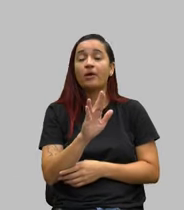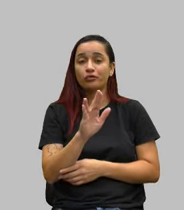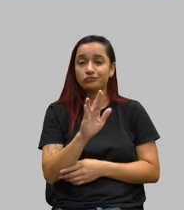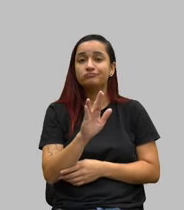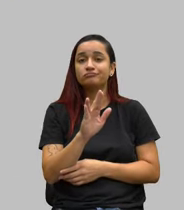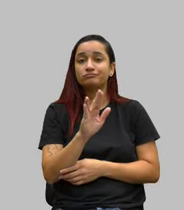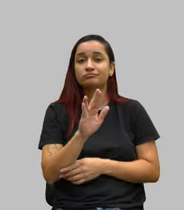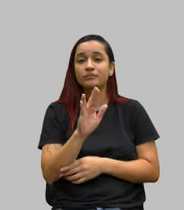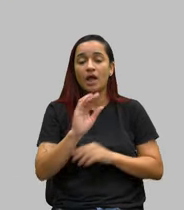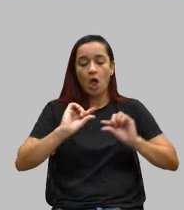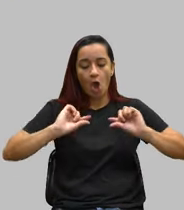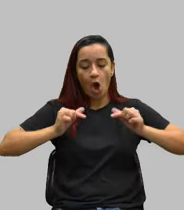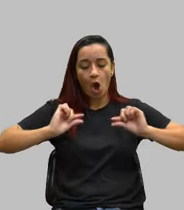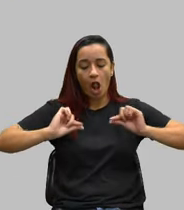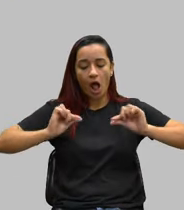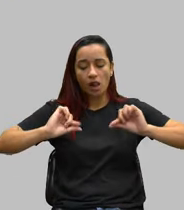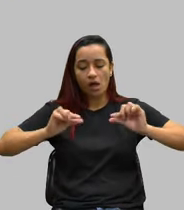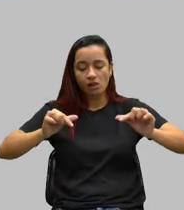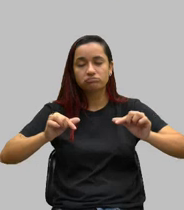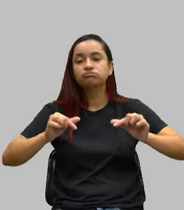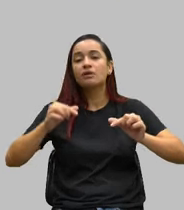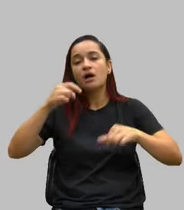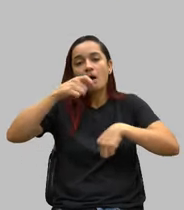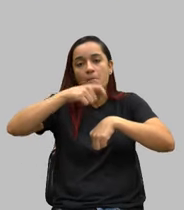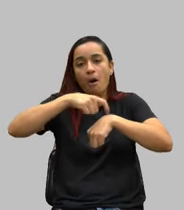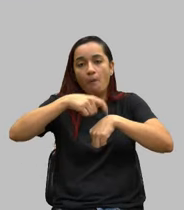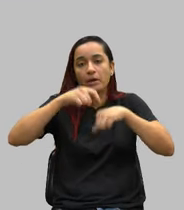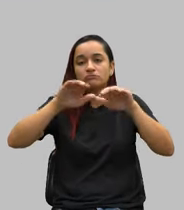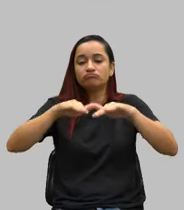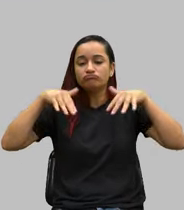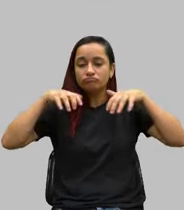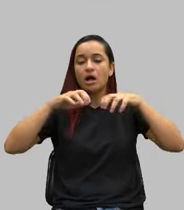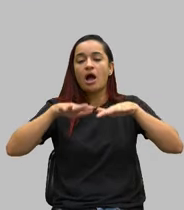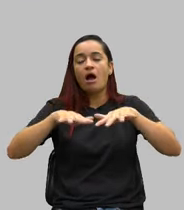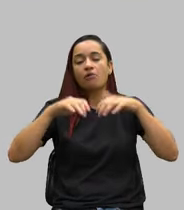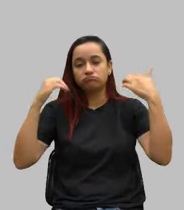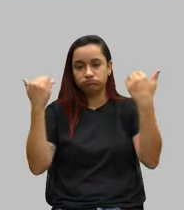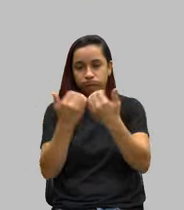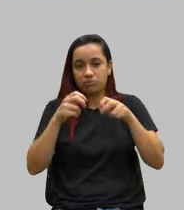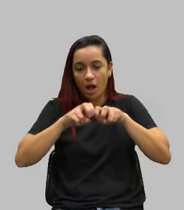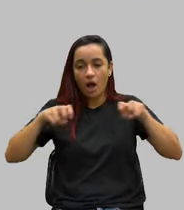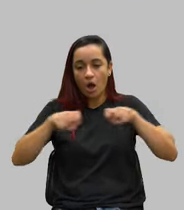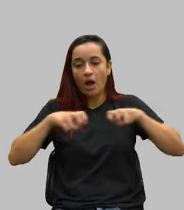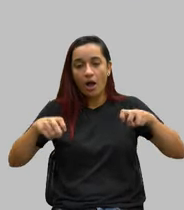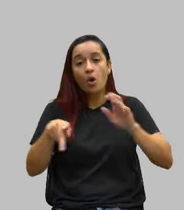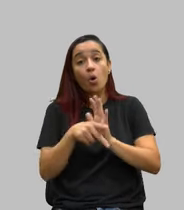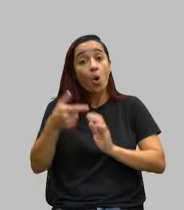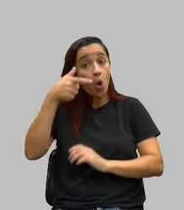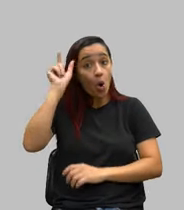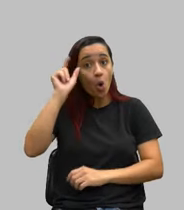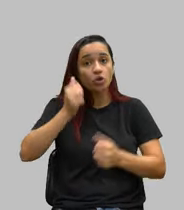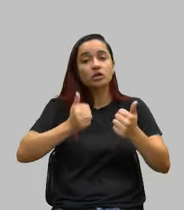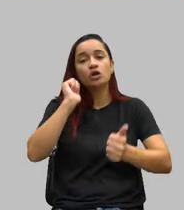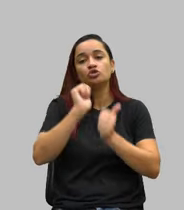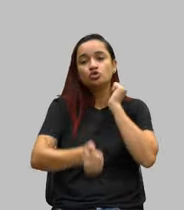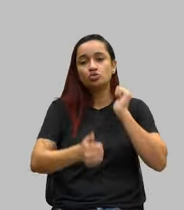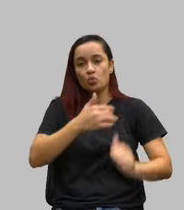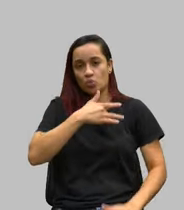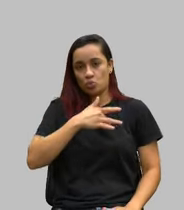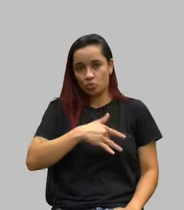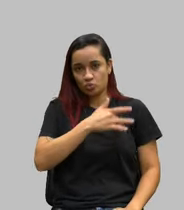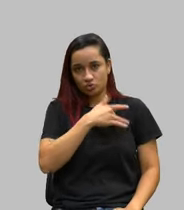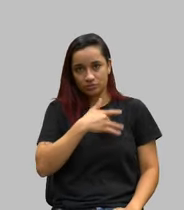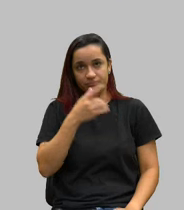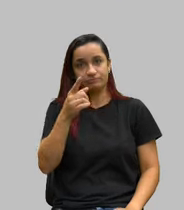enrolado em plena arquibancada do Mineirão ontem no jogo do Cruzeiro e eles estão aí inclusive com com